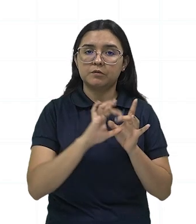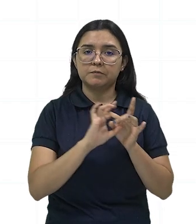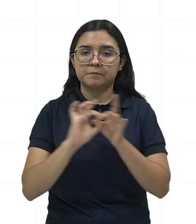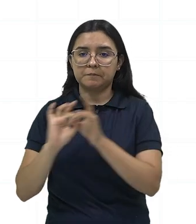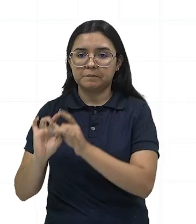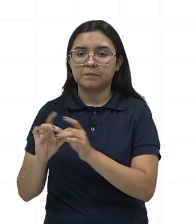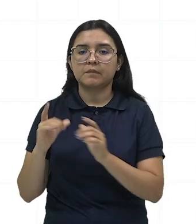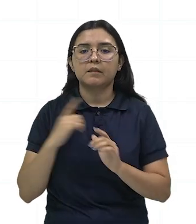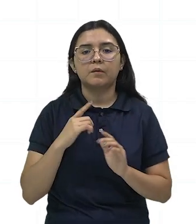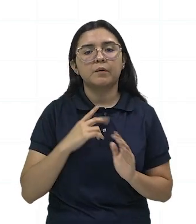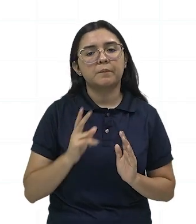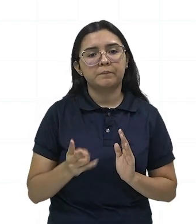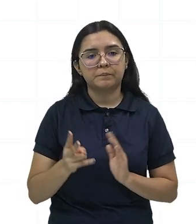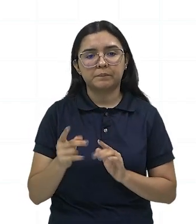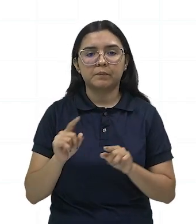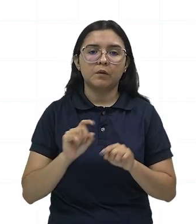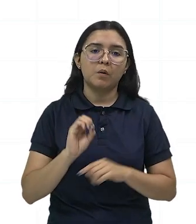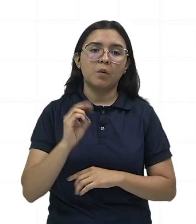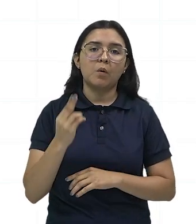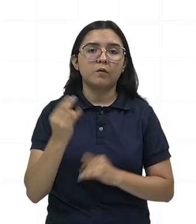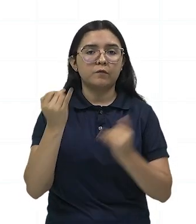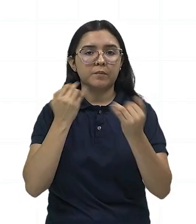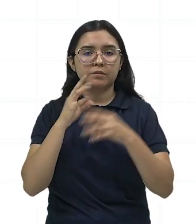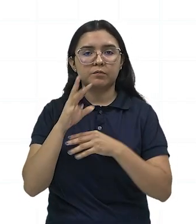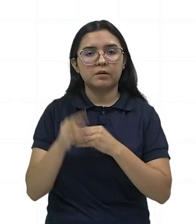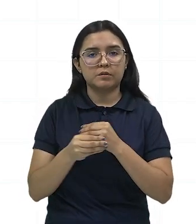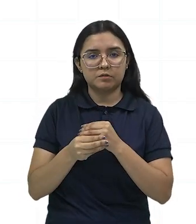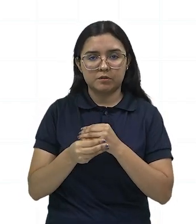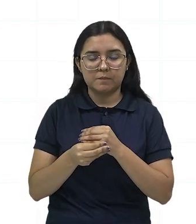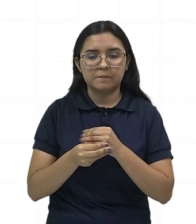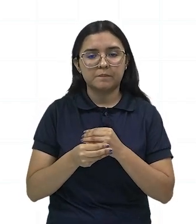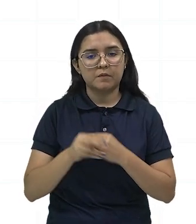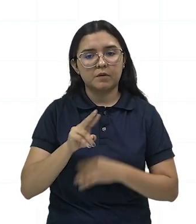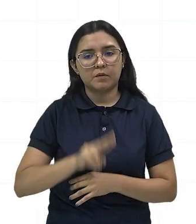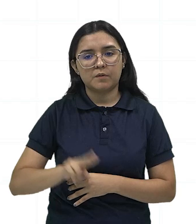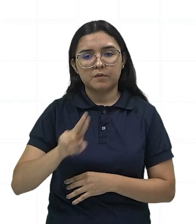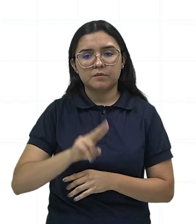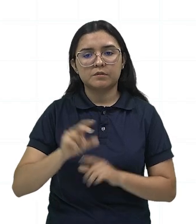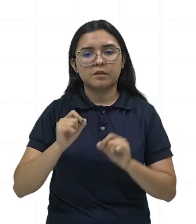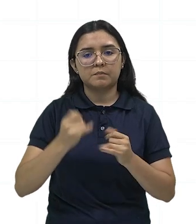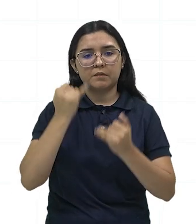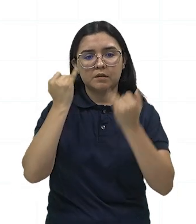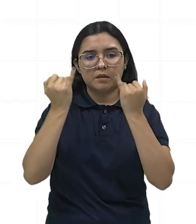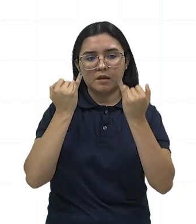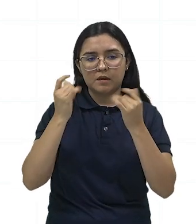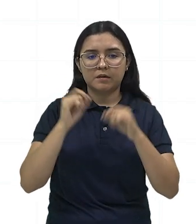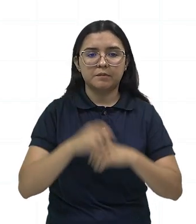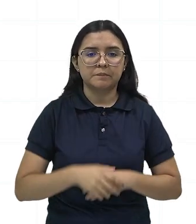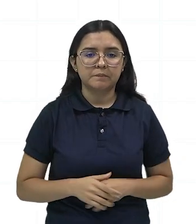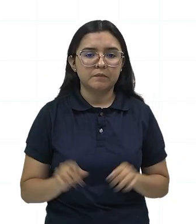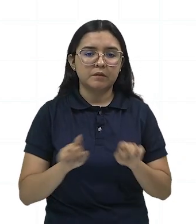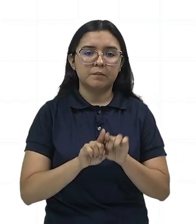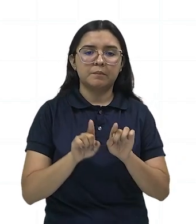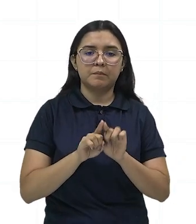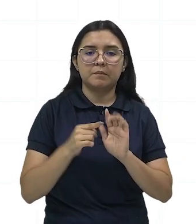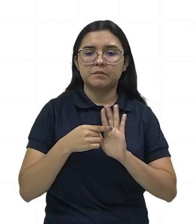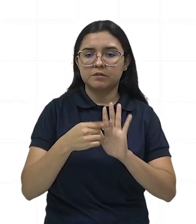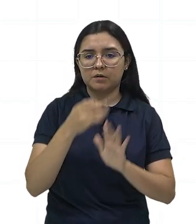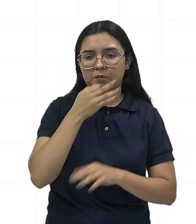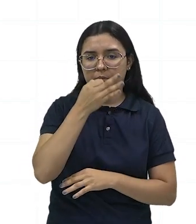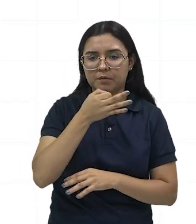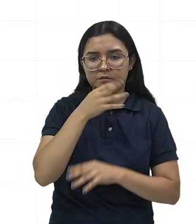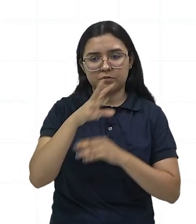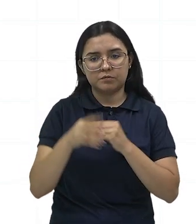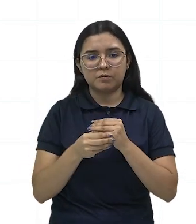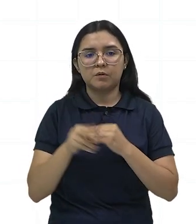uma continuação ou um acréscimo de informações. É usado para expandir ideias ou apresentar argumentos adicionais.